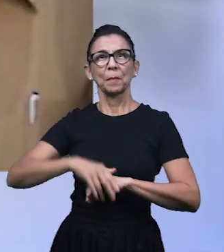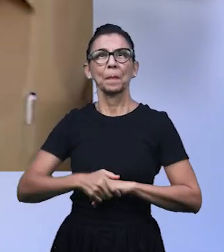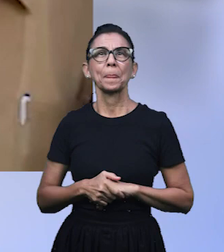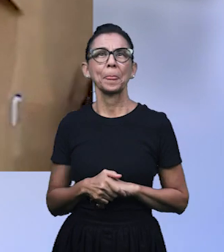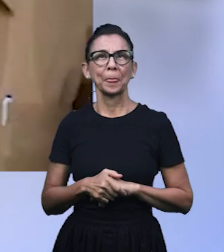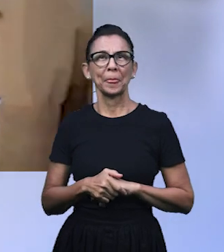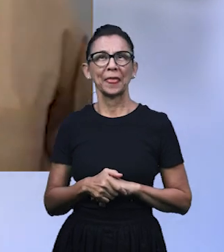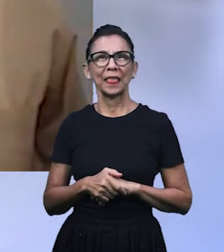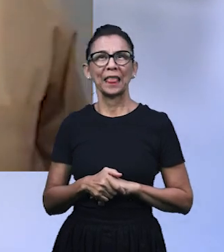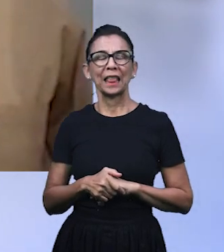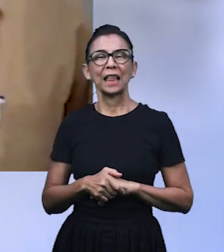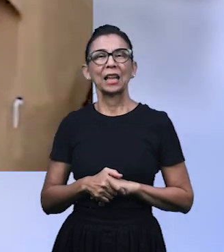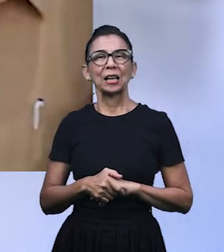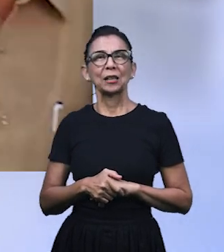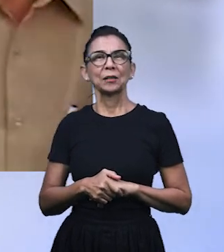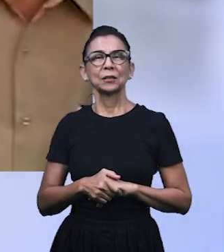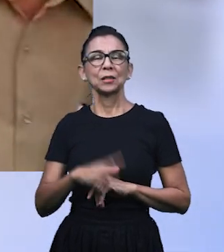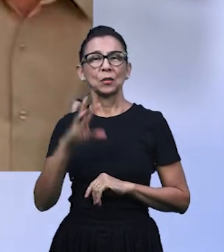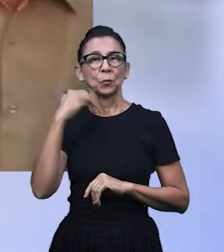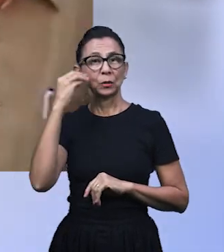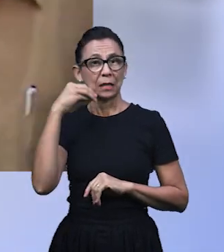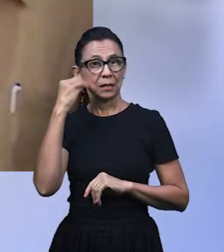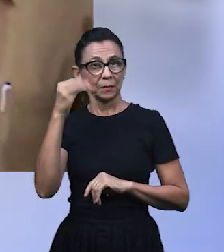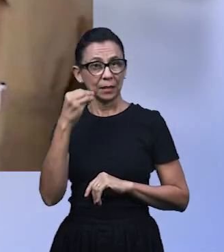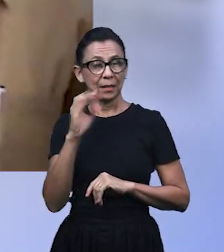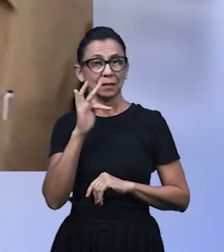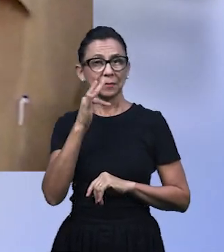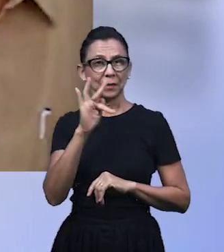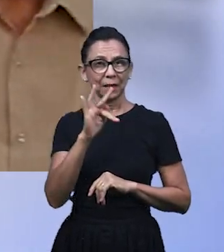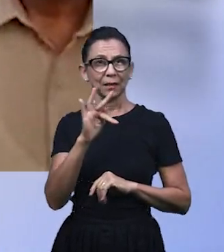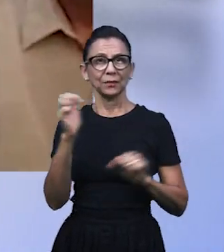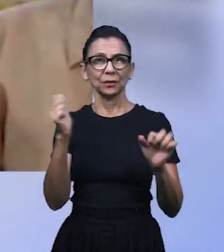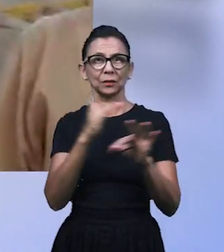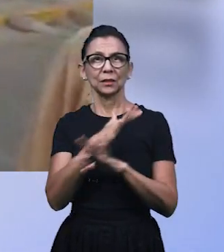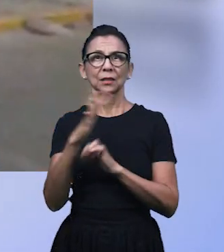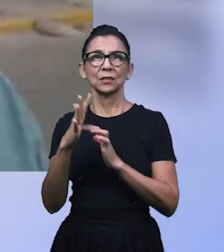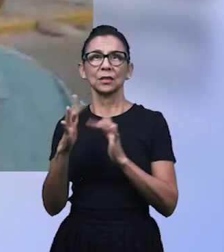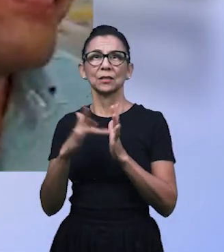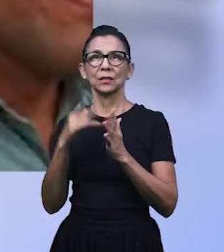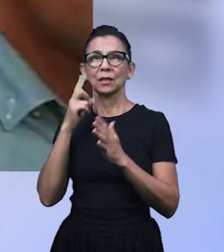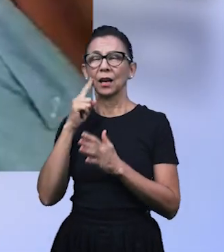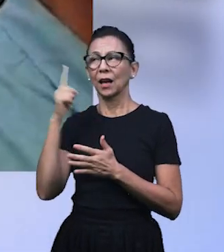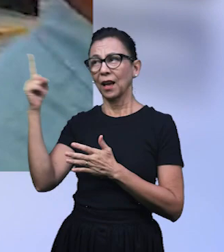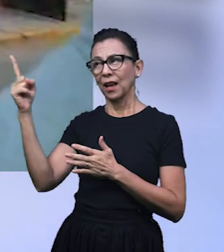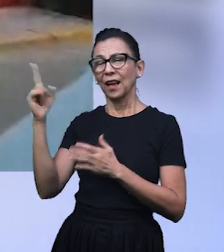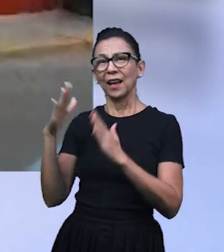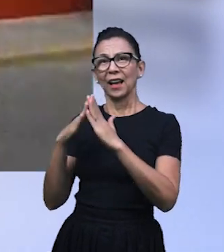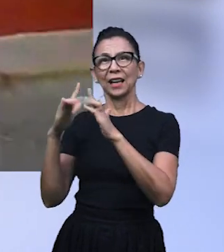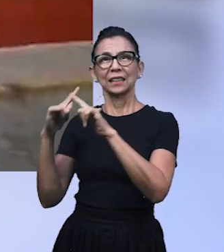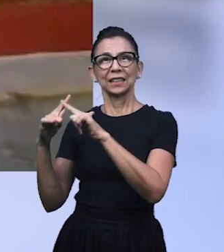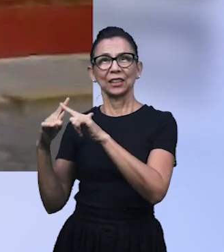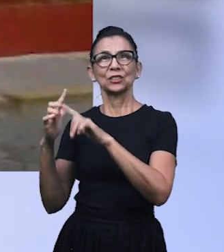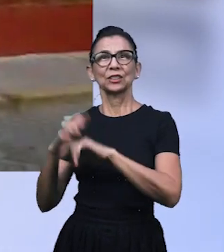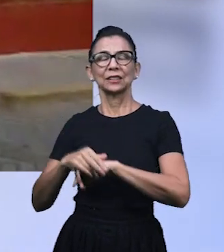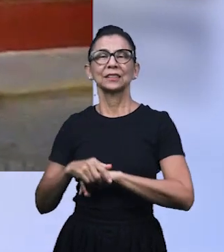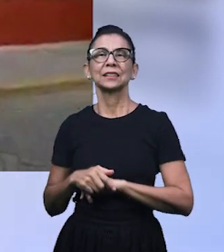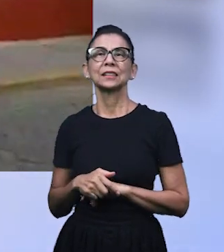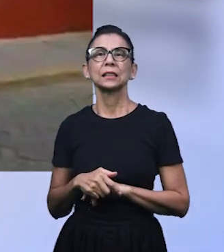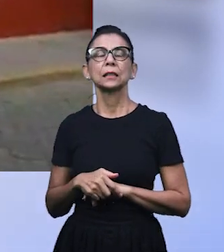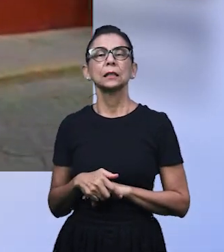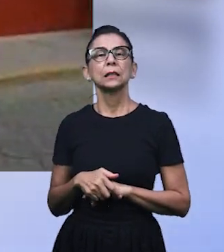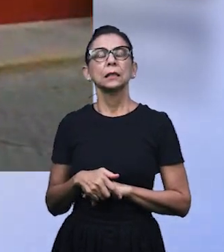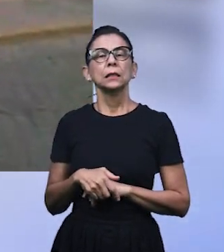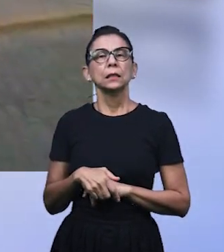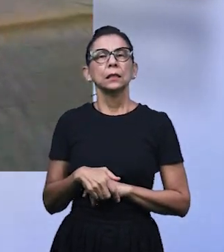bendiciones, vamos a contar nuestras experiencias. La paz Glória del a Señor. Jesus. Aqui está a frente da igreja, para que os irmãos orem, os irmãos em